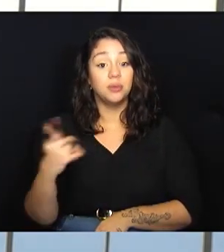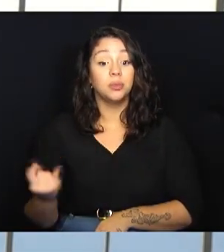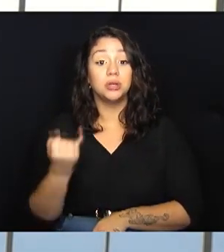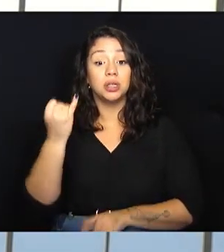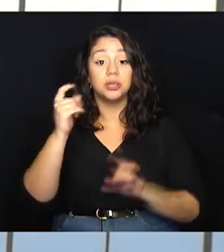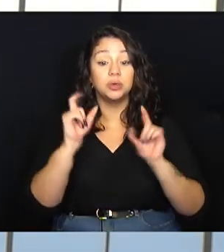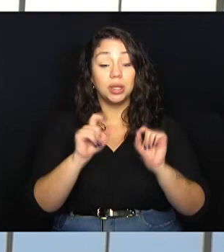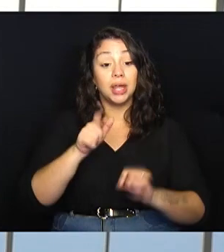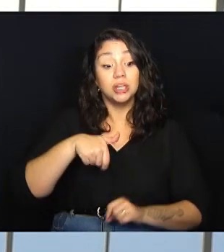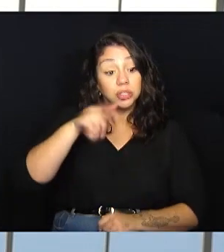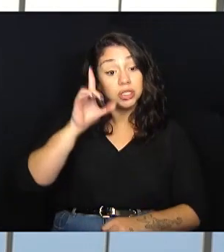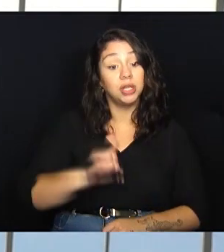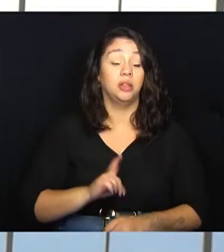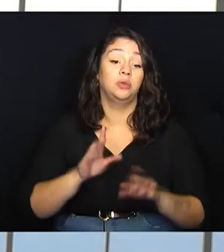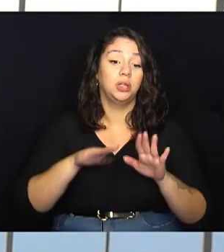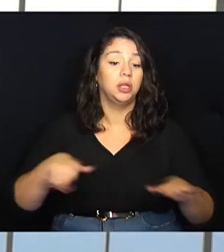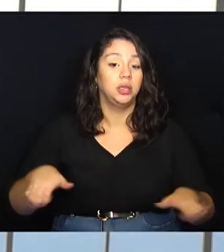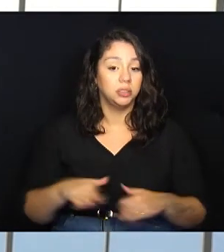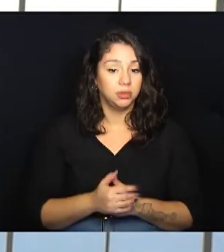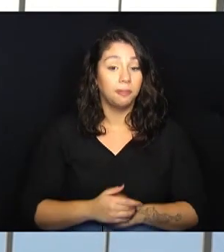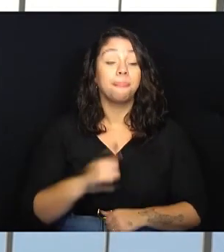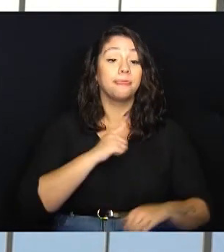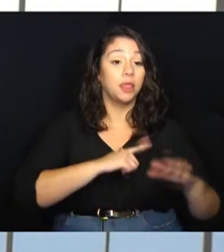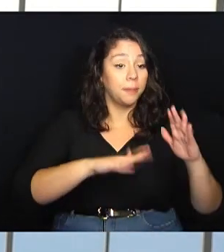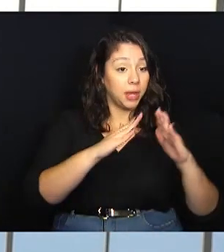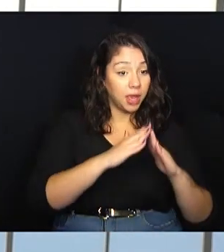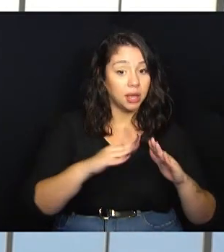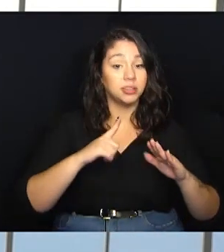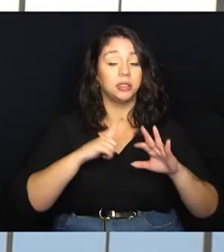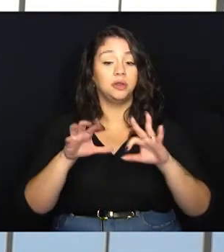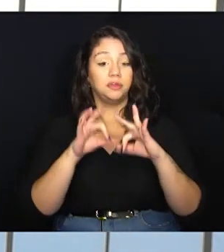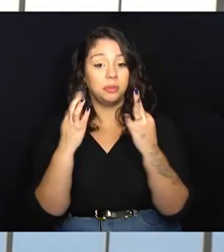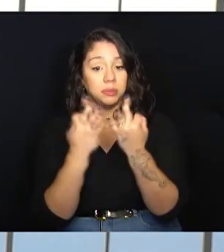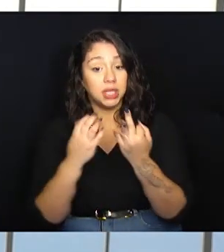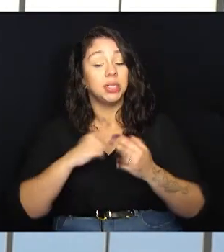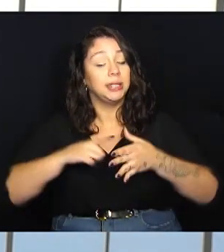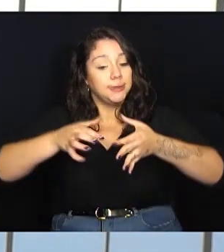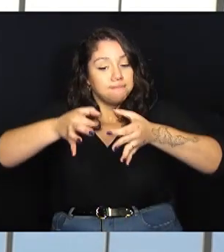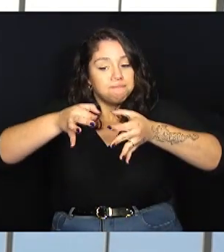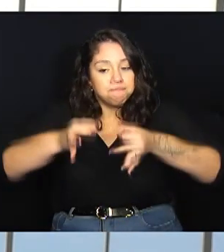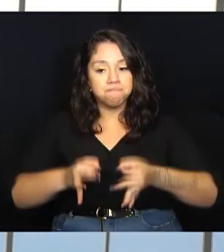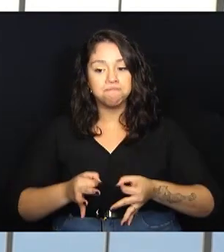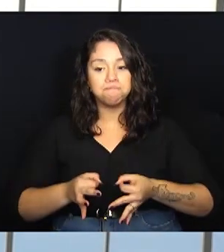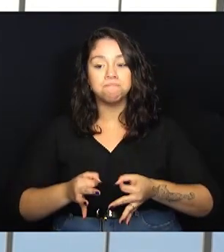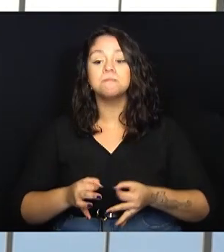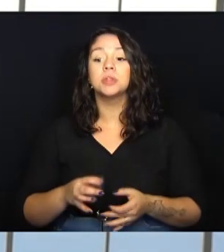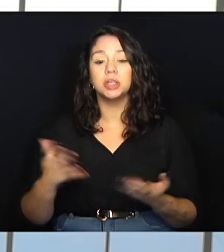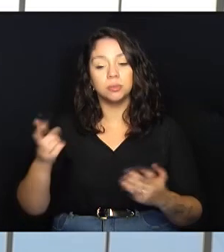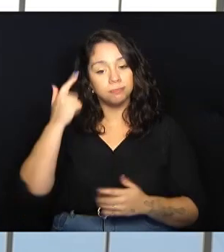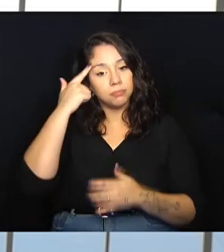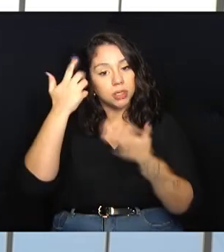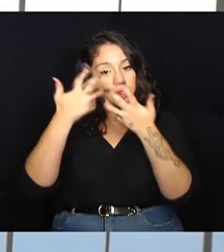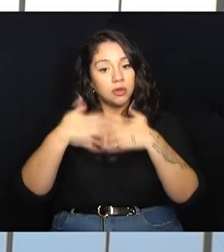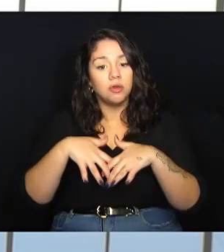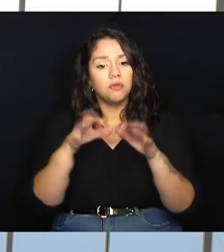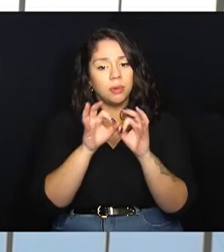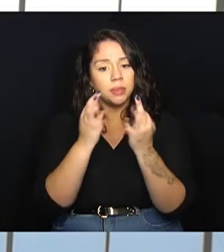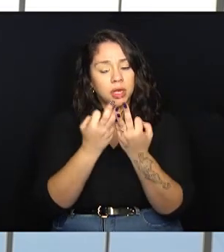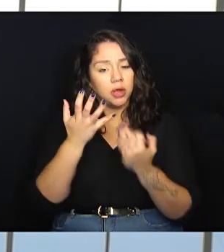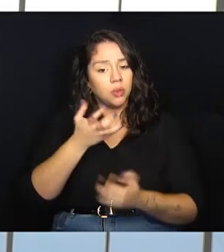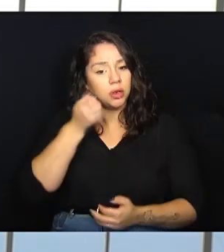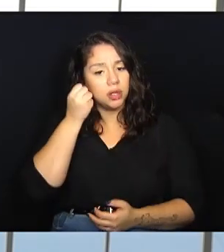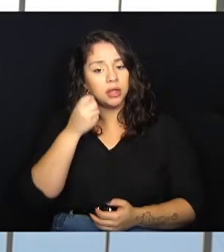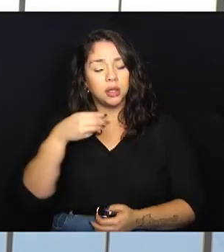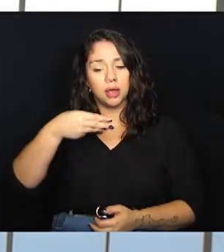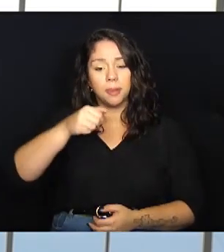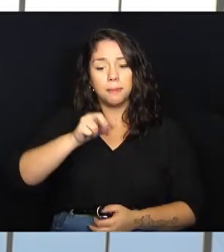da criança, né? Ter um lar, uma família, ter dignidade, né? Então, quando a gente pensa numa família acolhedora, né? Eu também gostei muito da frase da